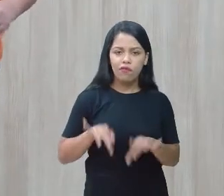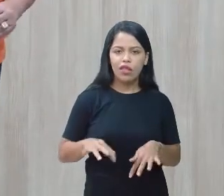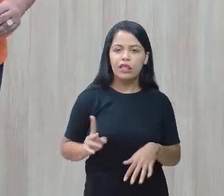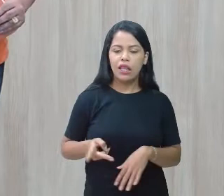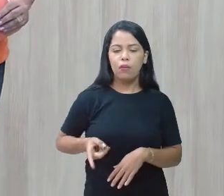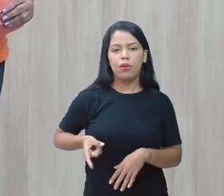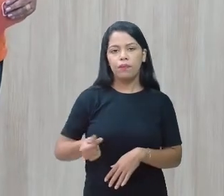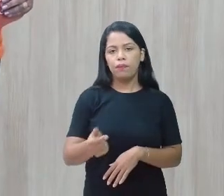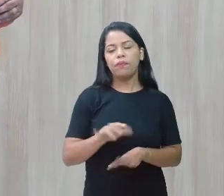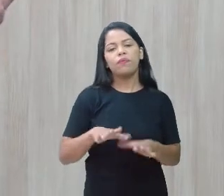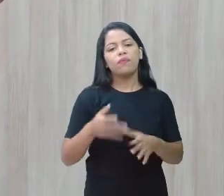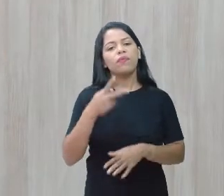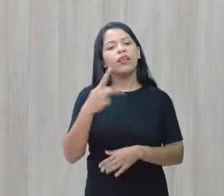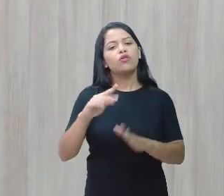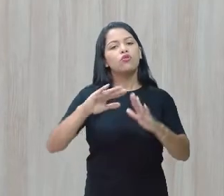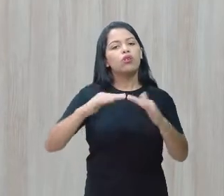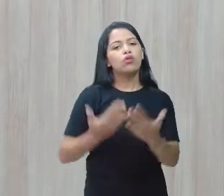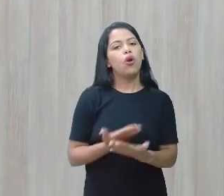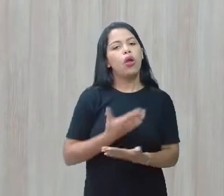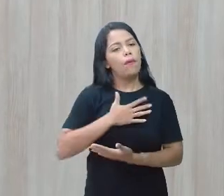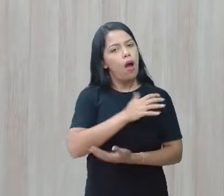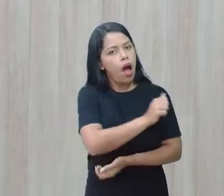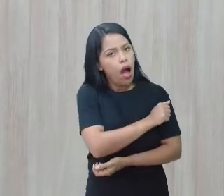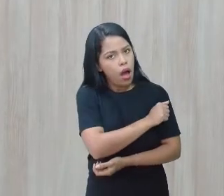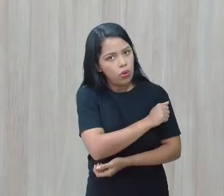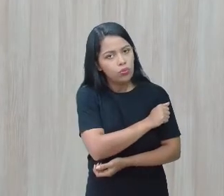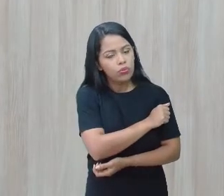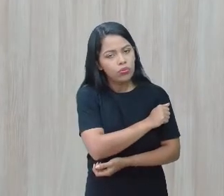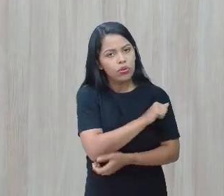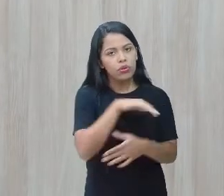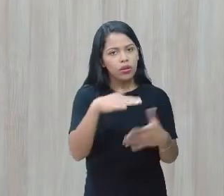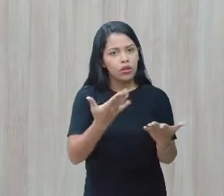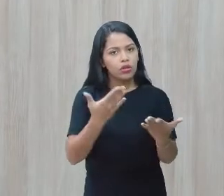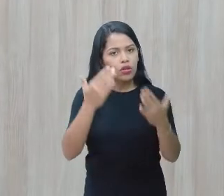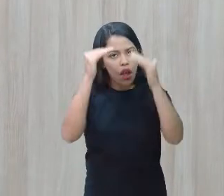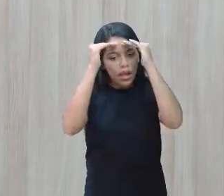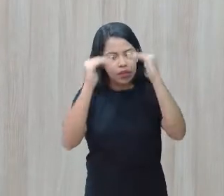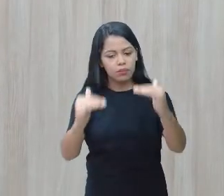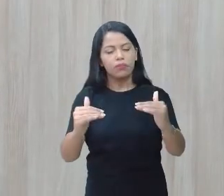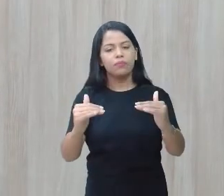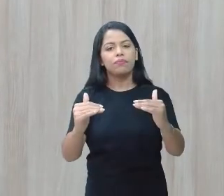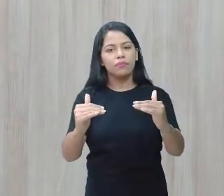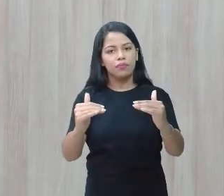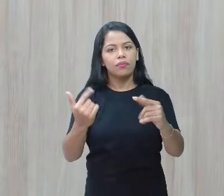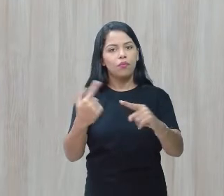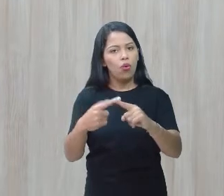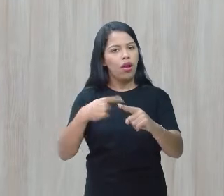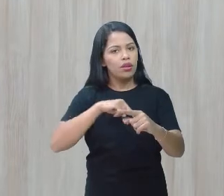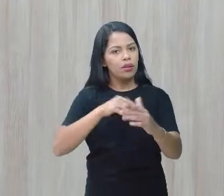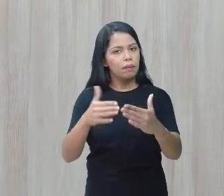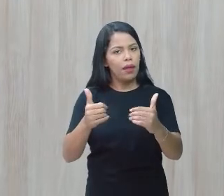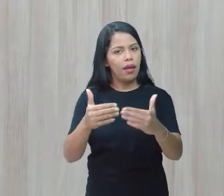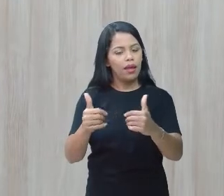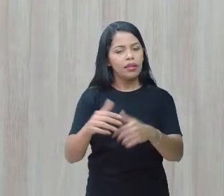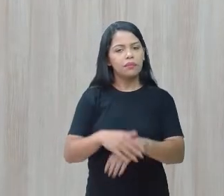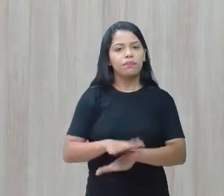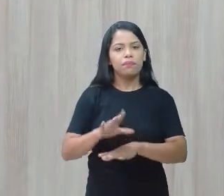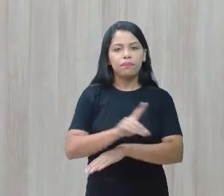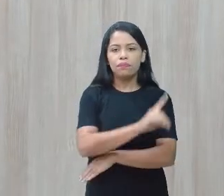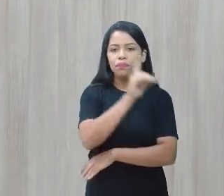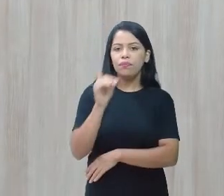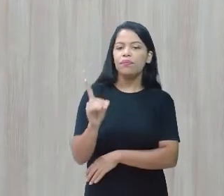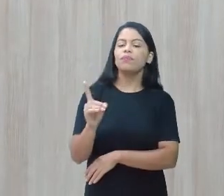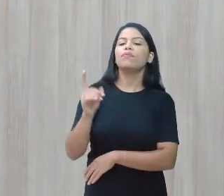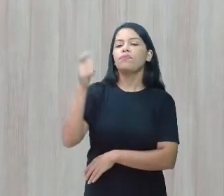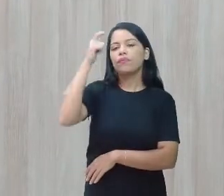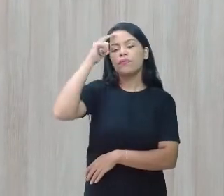escola aí, meu querido aluno, vamos começar a respeitar, a ver, porque é isso que está sendo pedido. Então, o Dia da Consciência